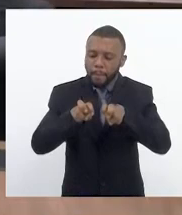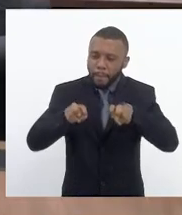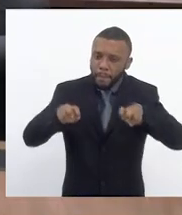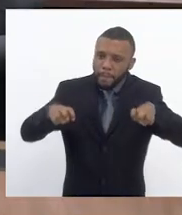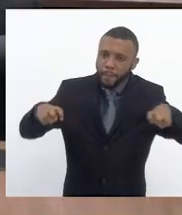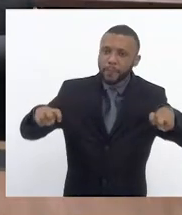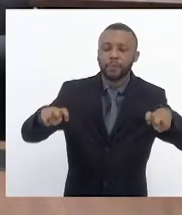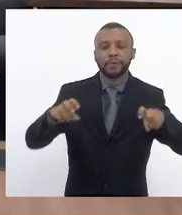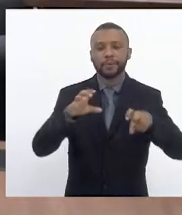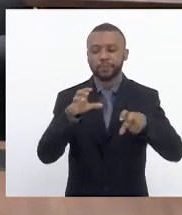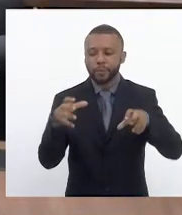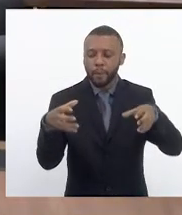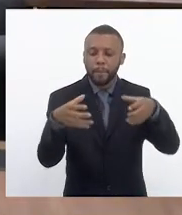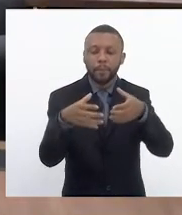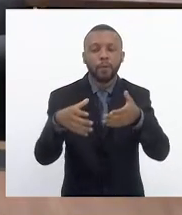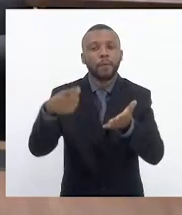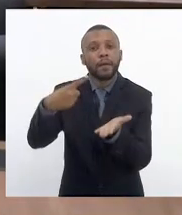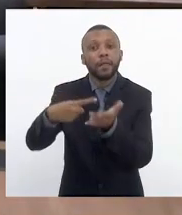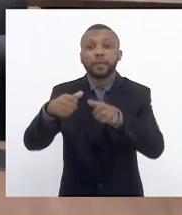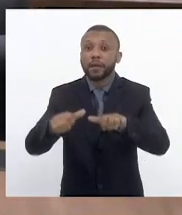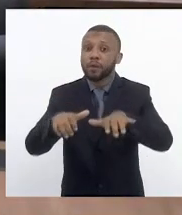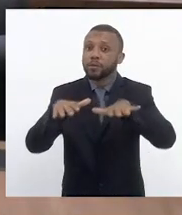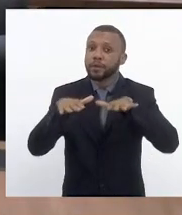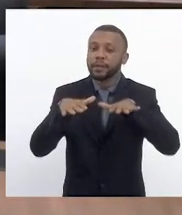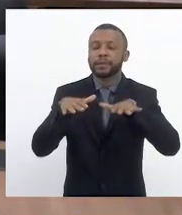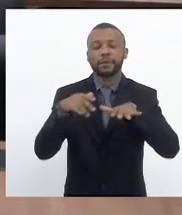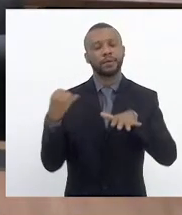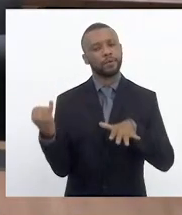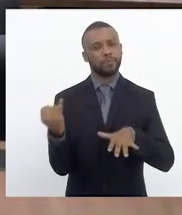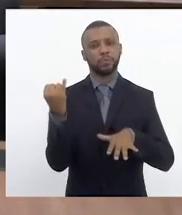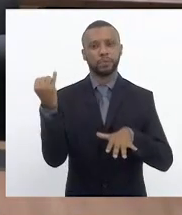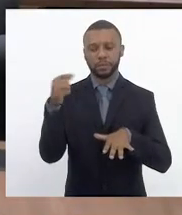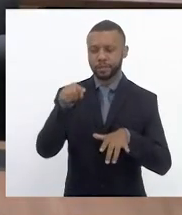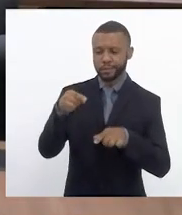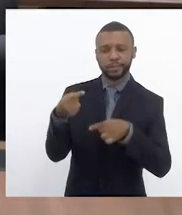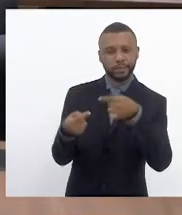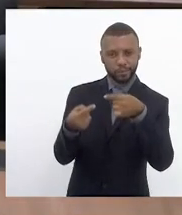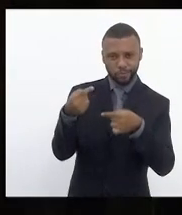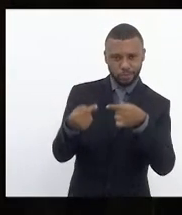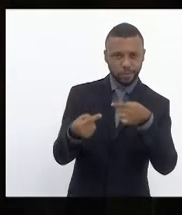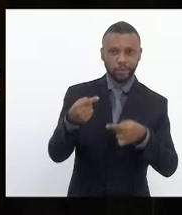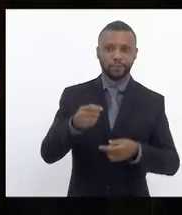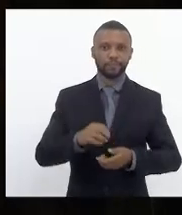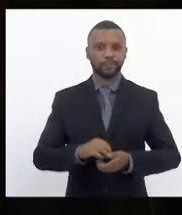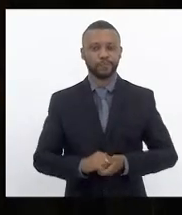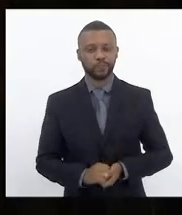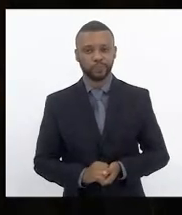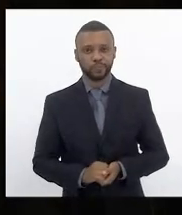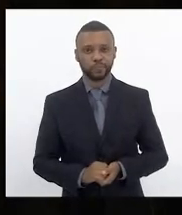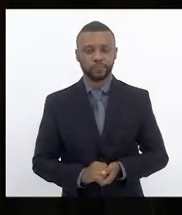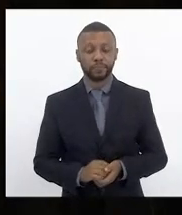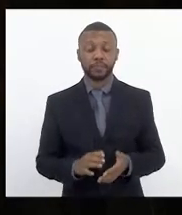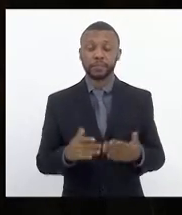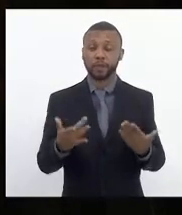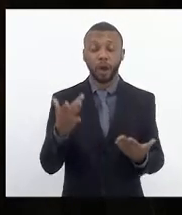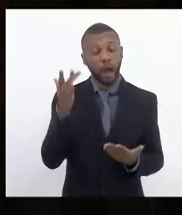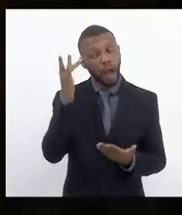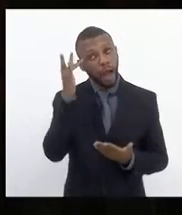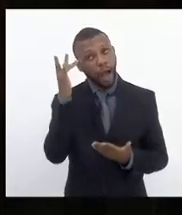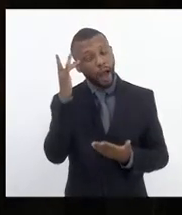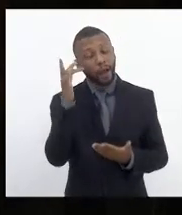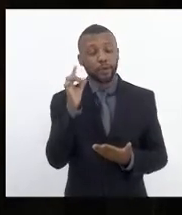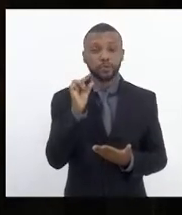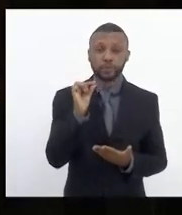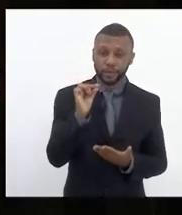mesa que compõem aí essa audiência pública tão fundamental e importante acho se o presidente